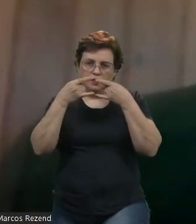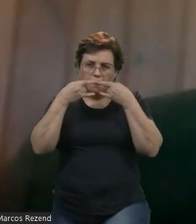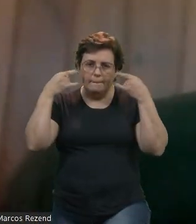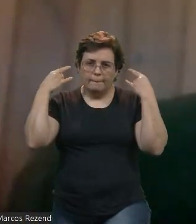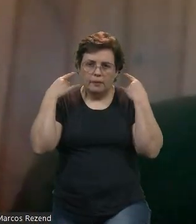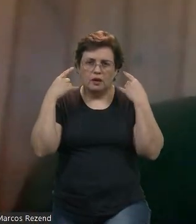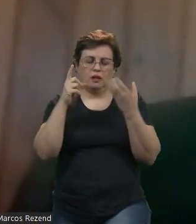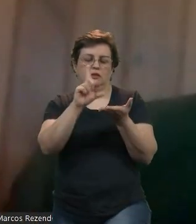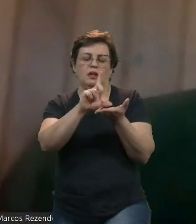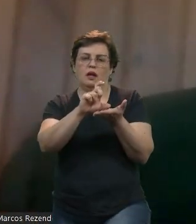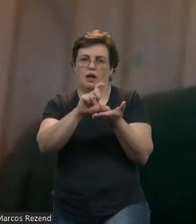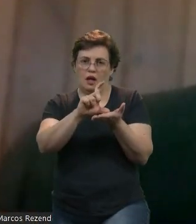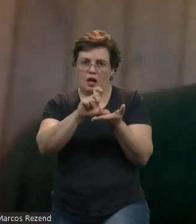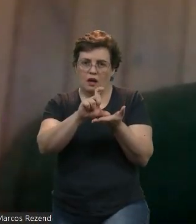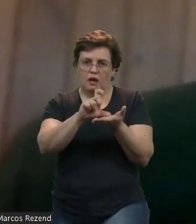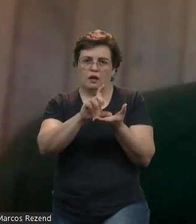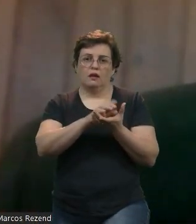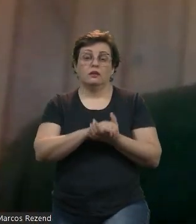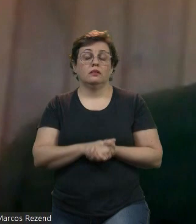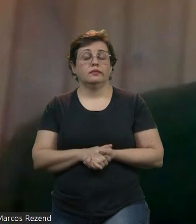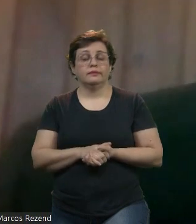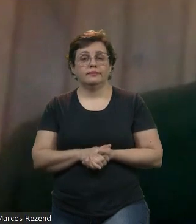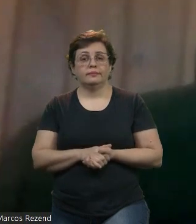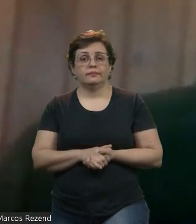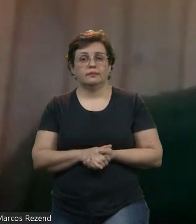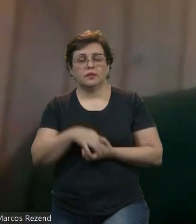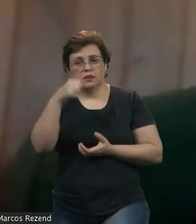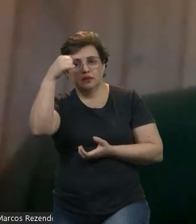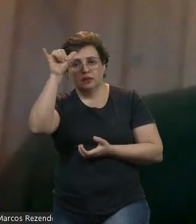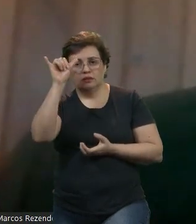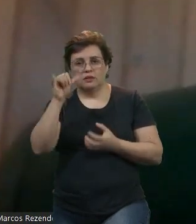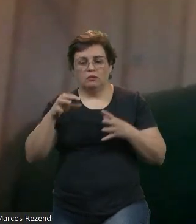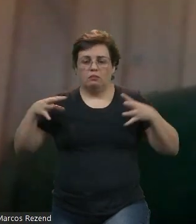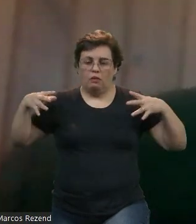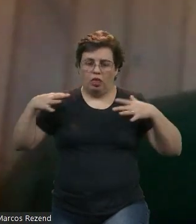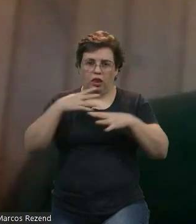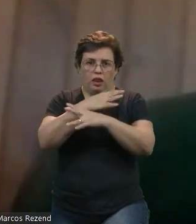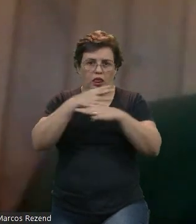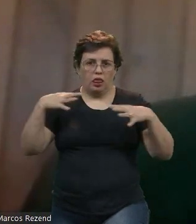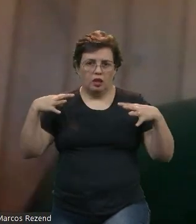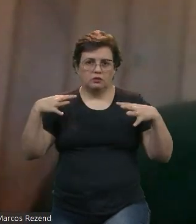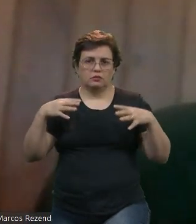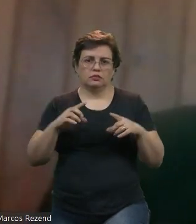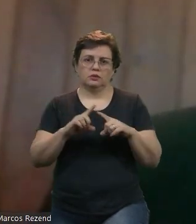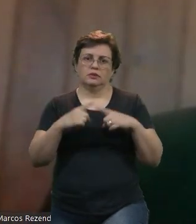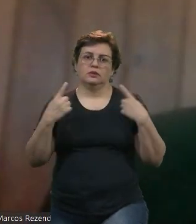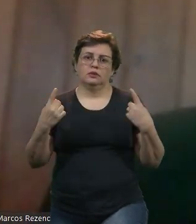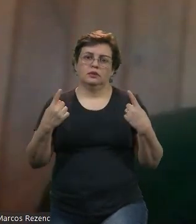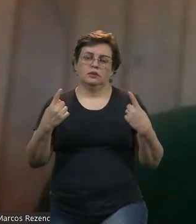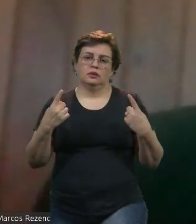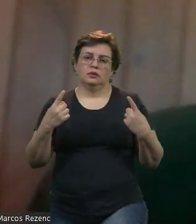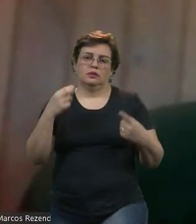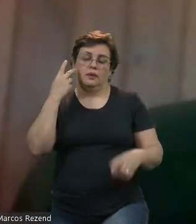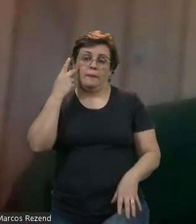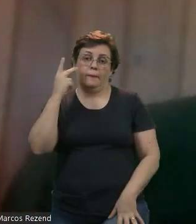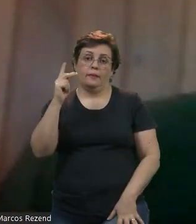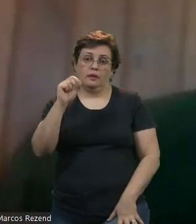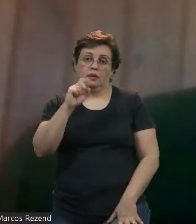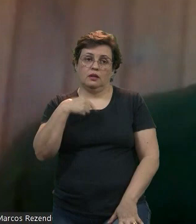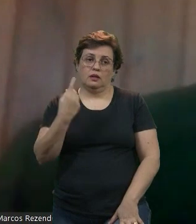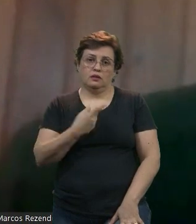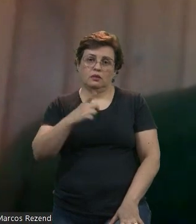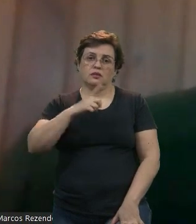utilização do álcool gel, não é? Evitando aglomerações e tudo mais, para que nós tenhamos a chance de